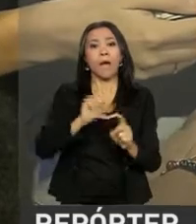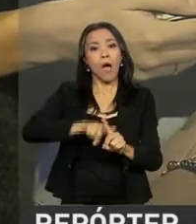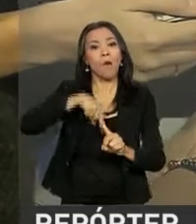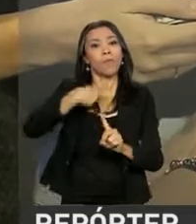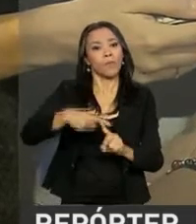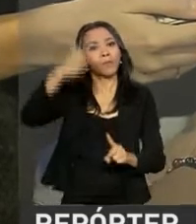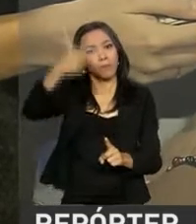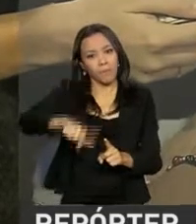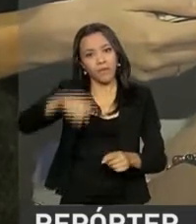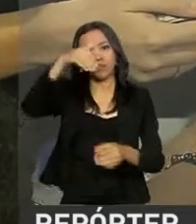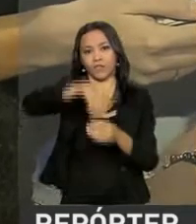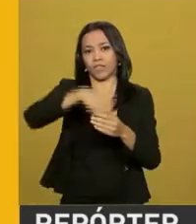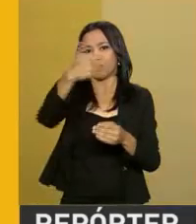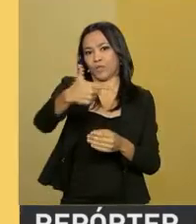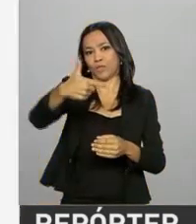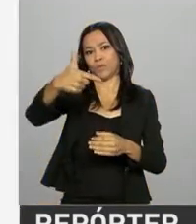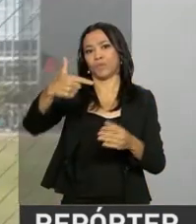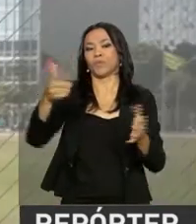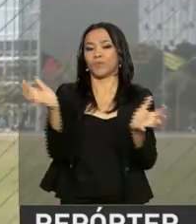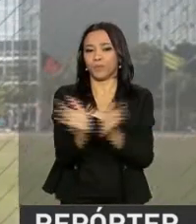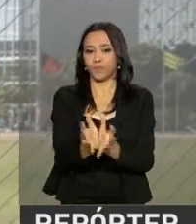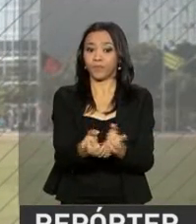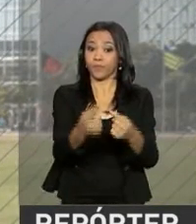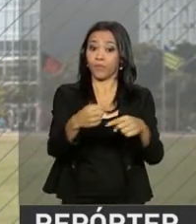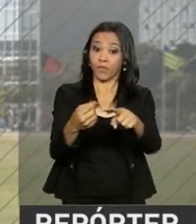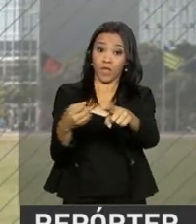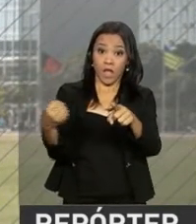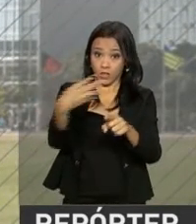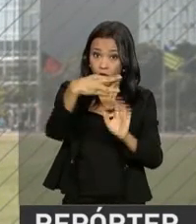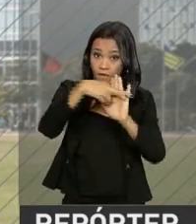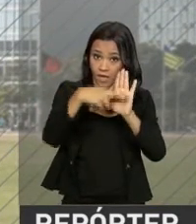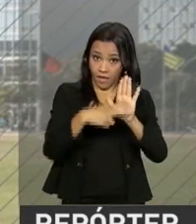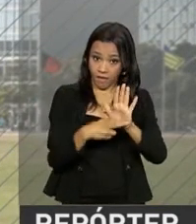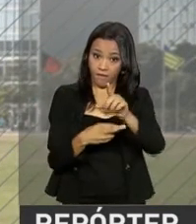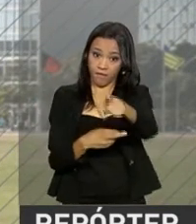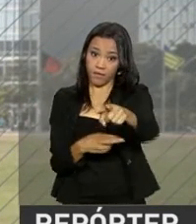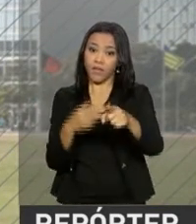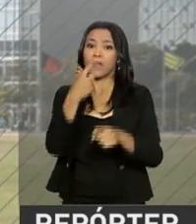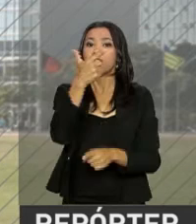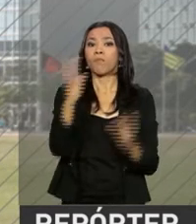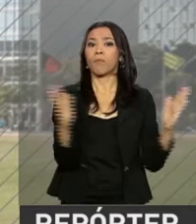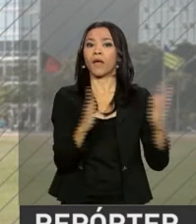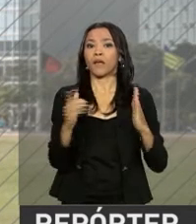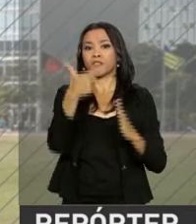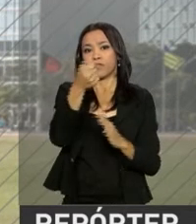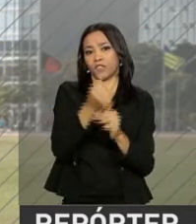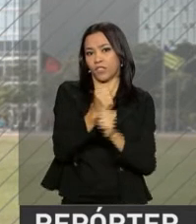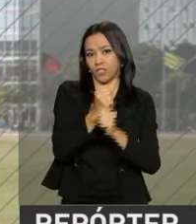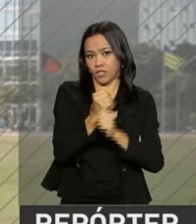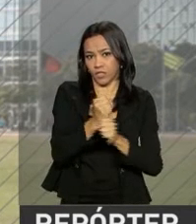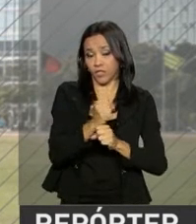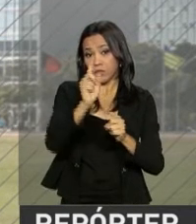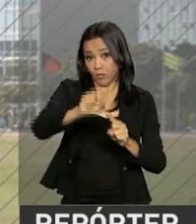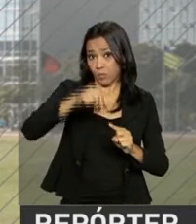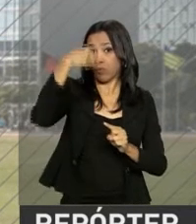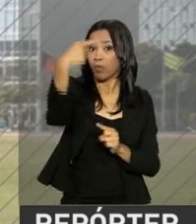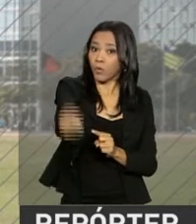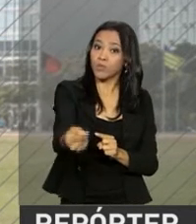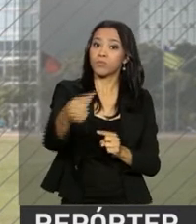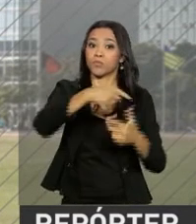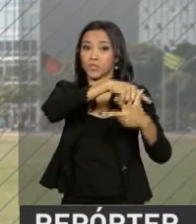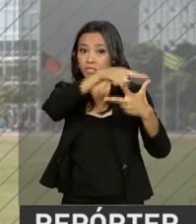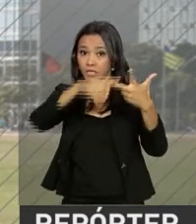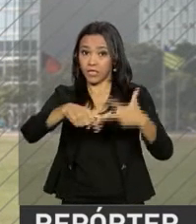a votação para o segundo turno. O chamado novo regime fiscal vai durar 20 anos. Vale a partir do ano que vem para os três